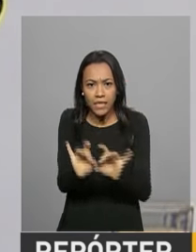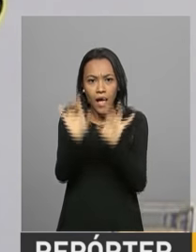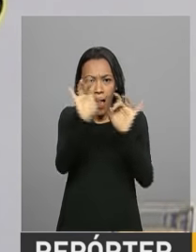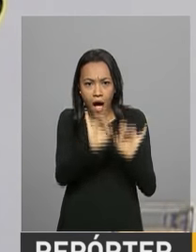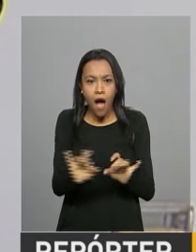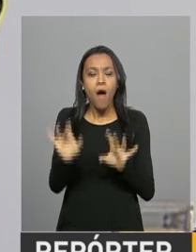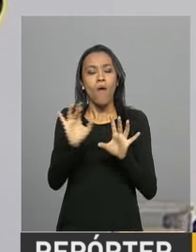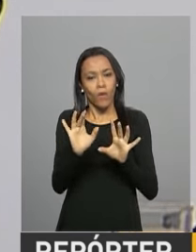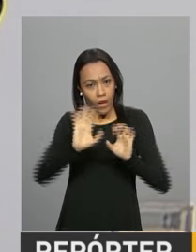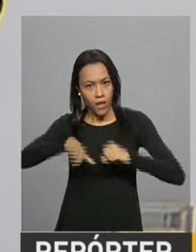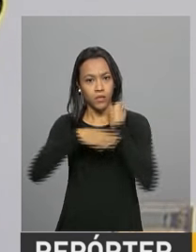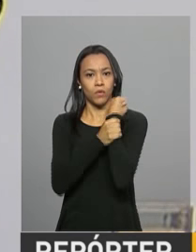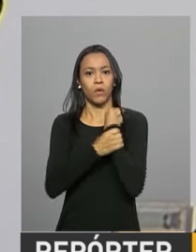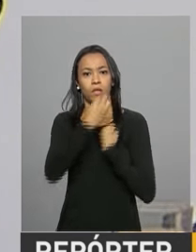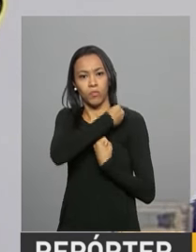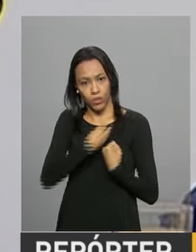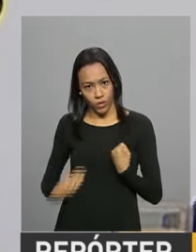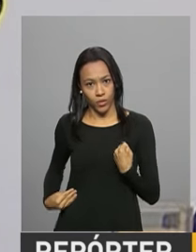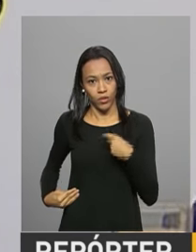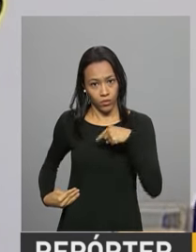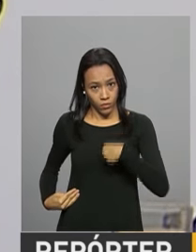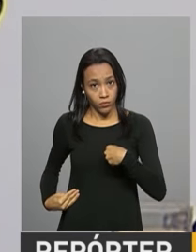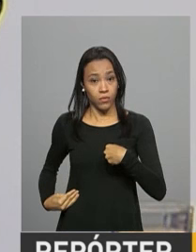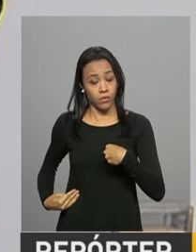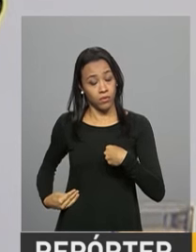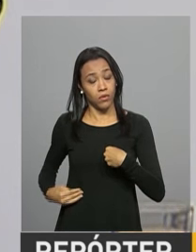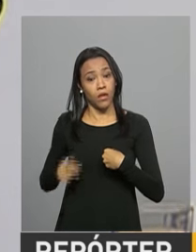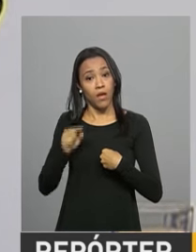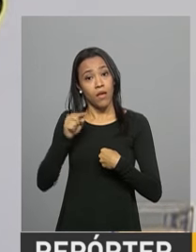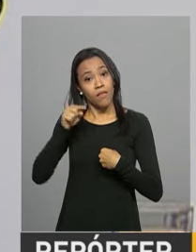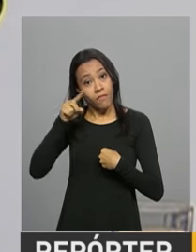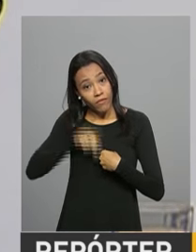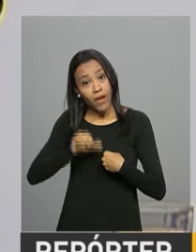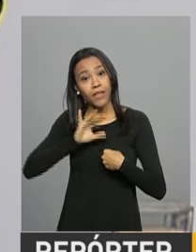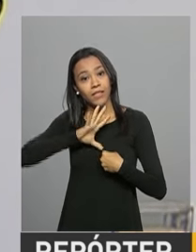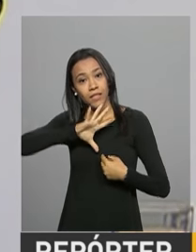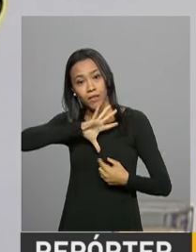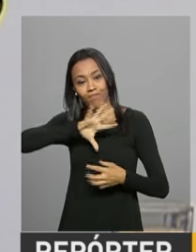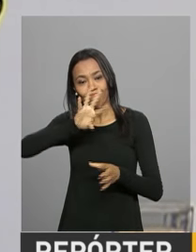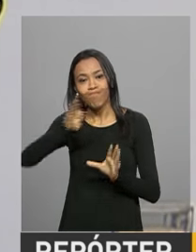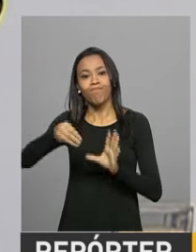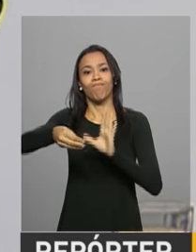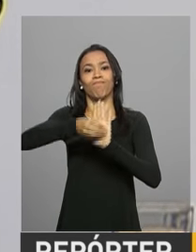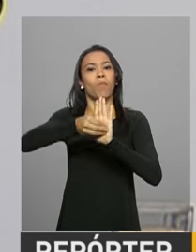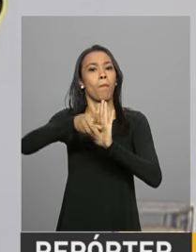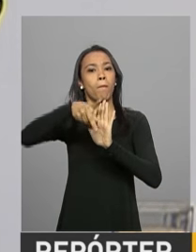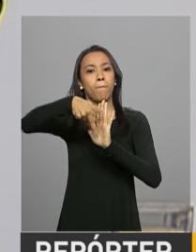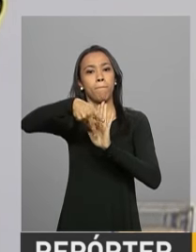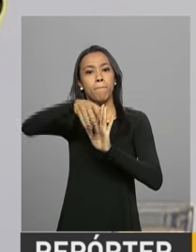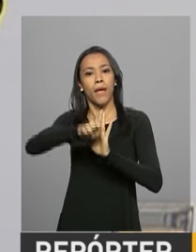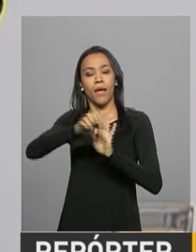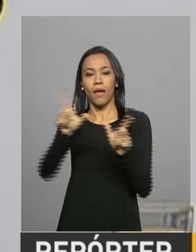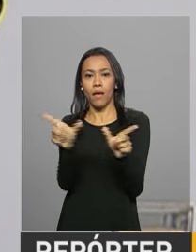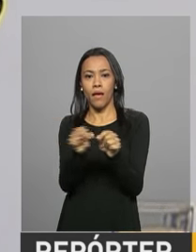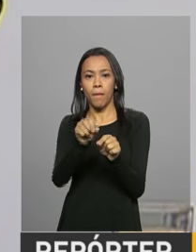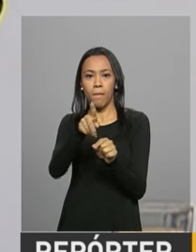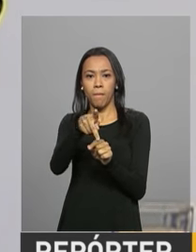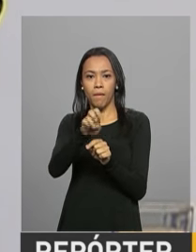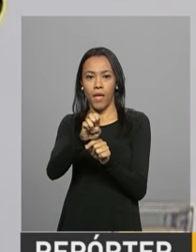ela é será através de uma PEC proposta que seja